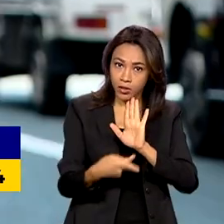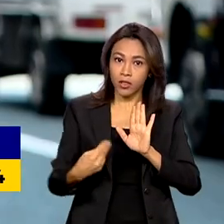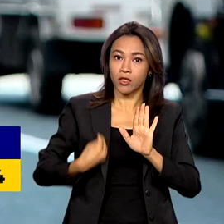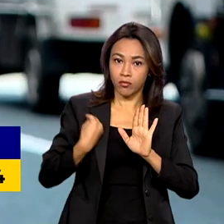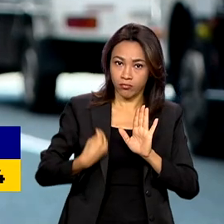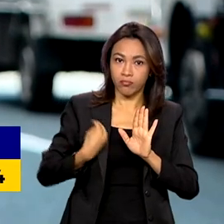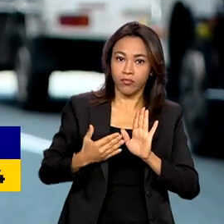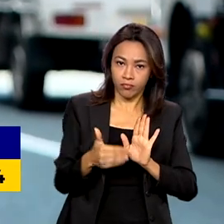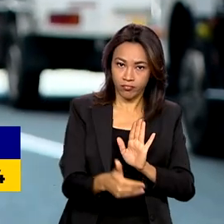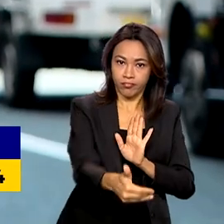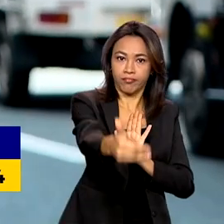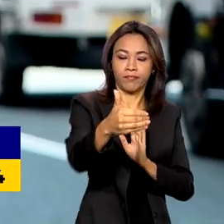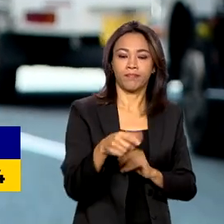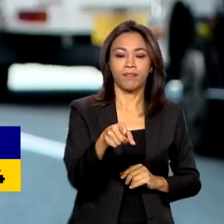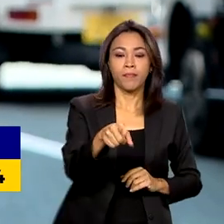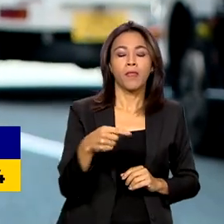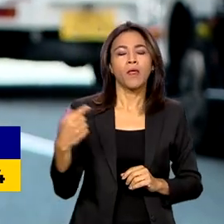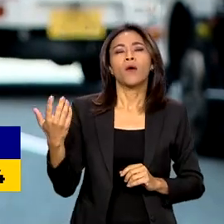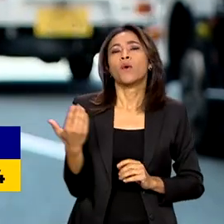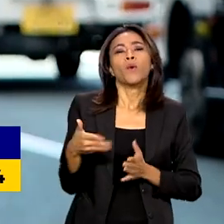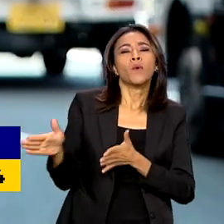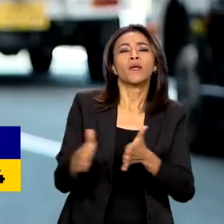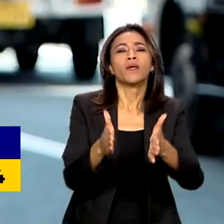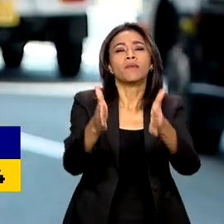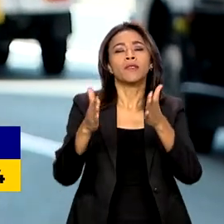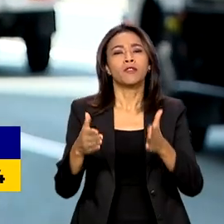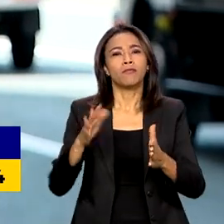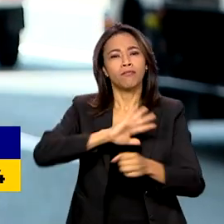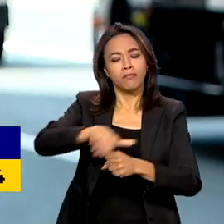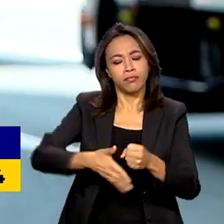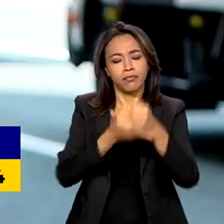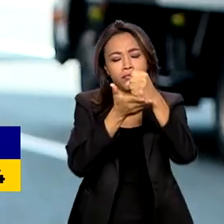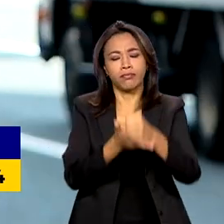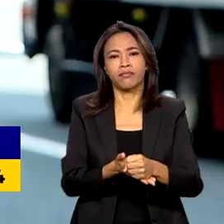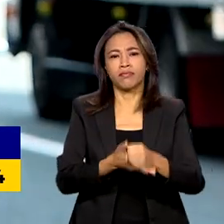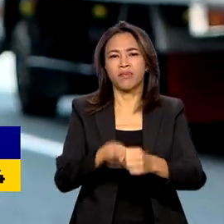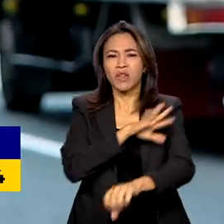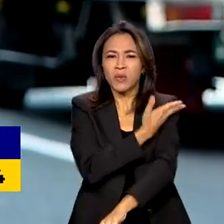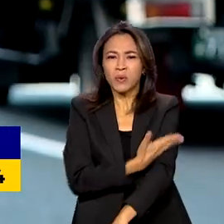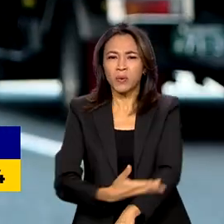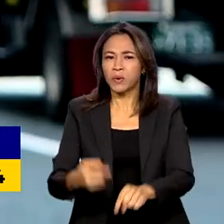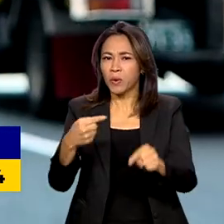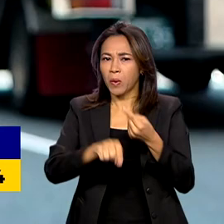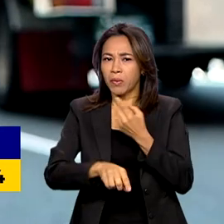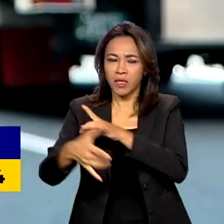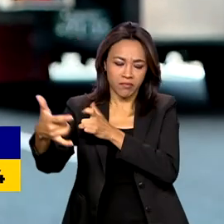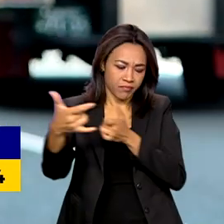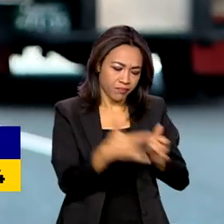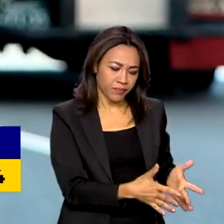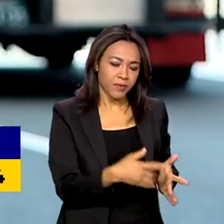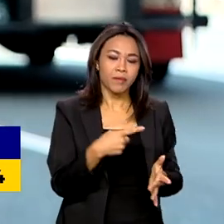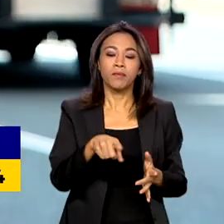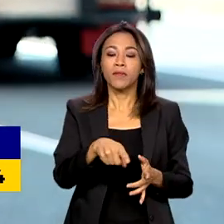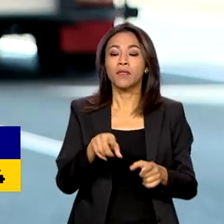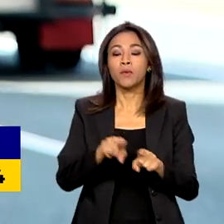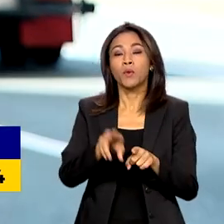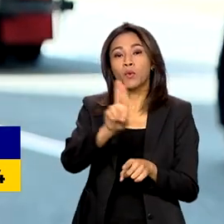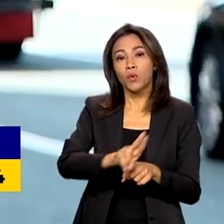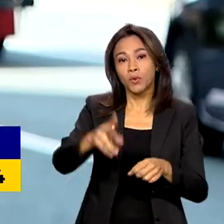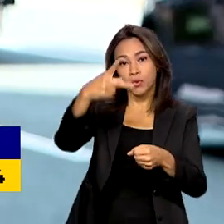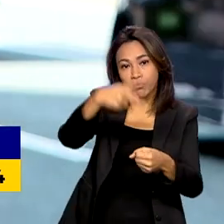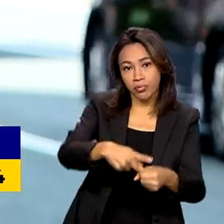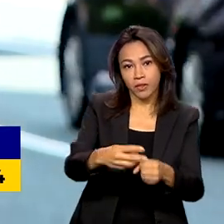atualmente. No caminho para um mundo mais sustentável, é preciso abandonar velhas práticas, como o uso de combustíveis fósseis,